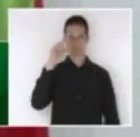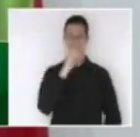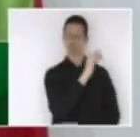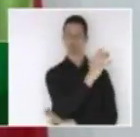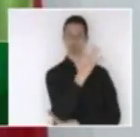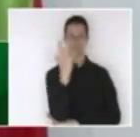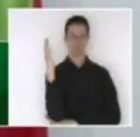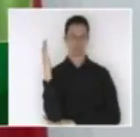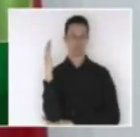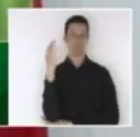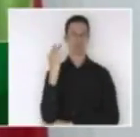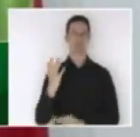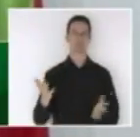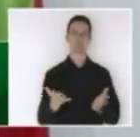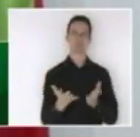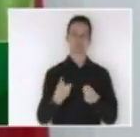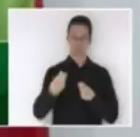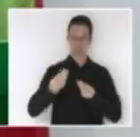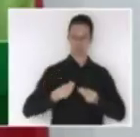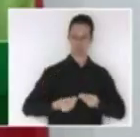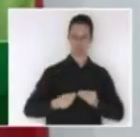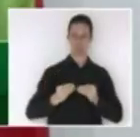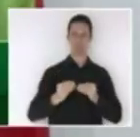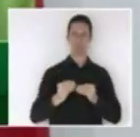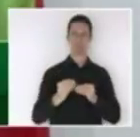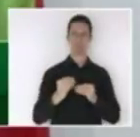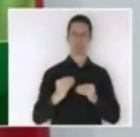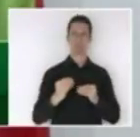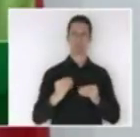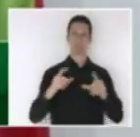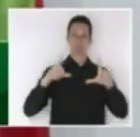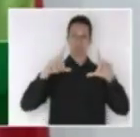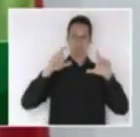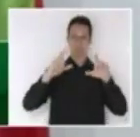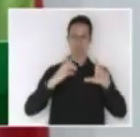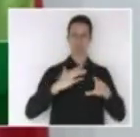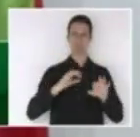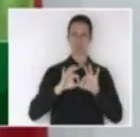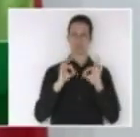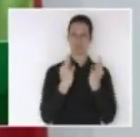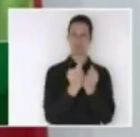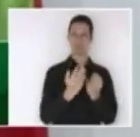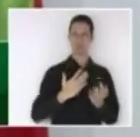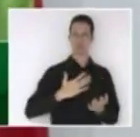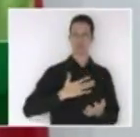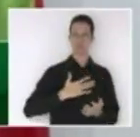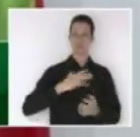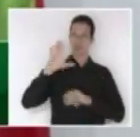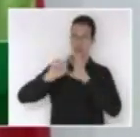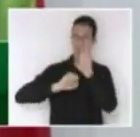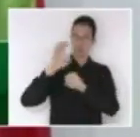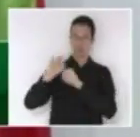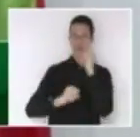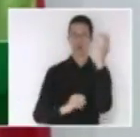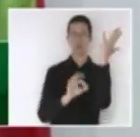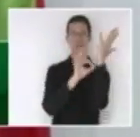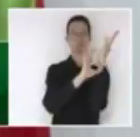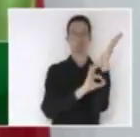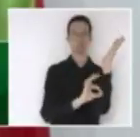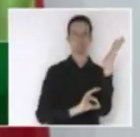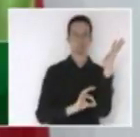deputado Valduga, da minha família lá tirando jabuticaba, essa, né, na minha propriedade. A